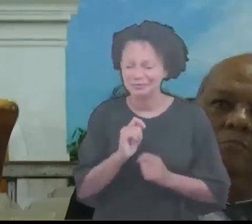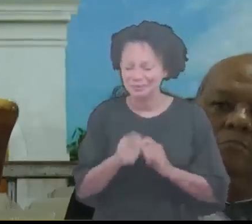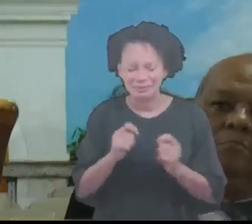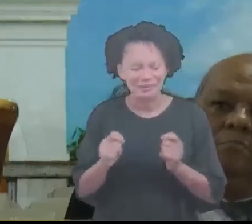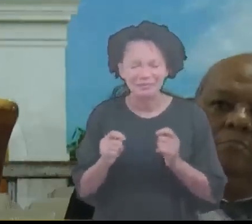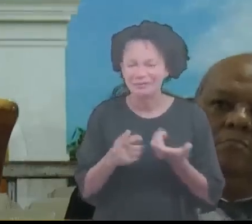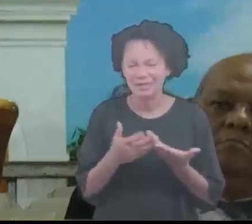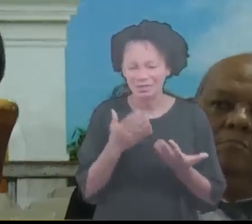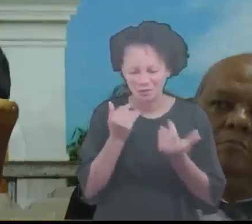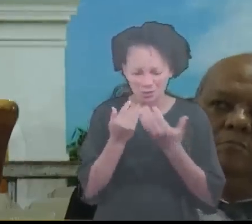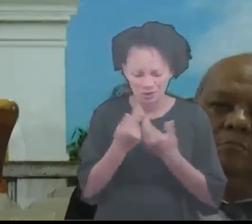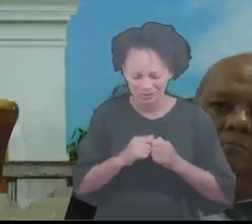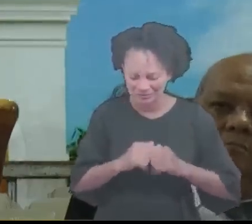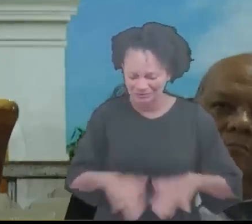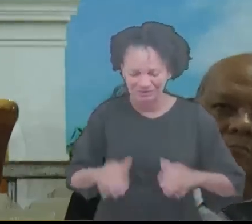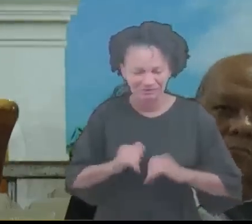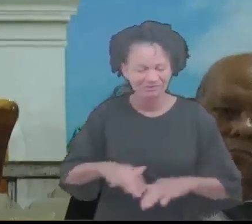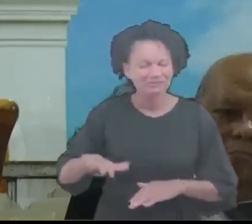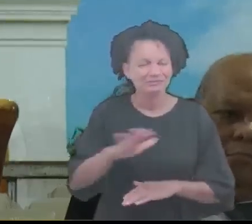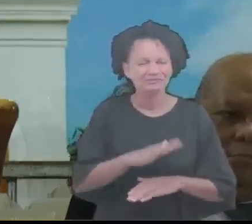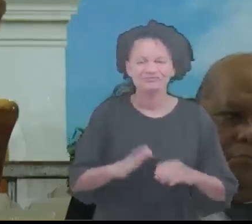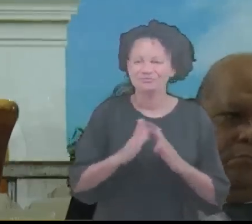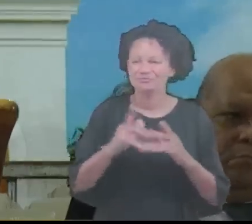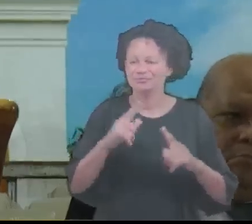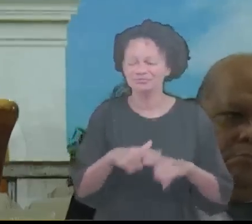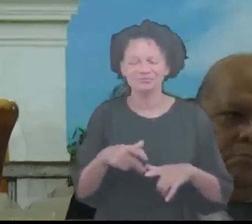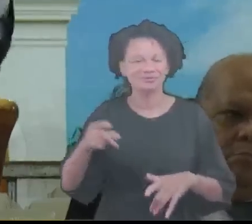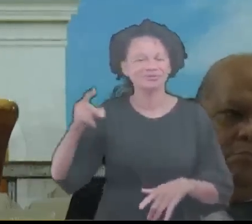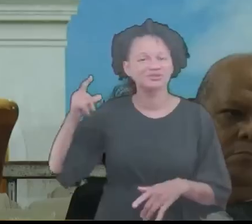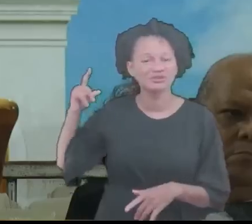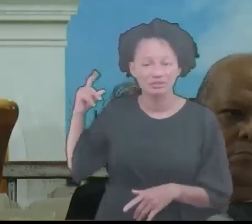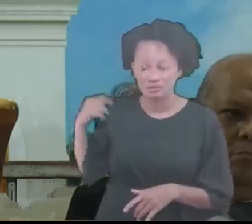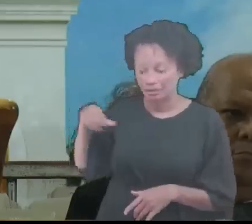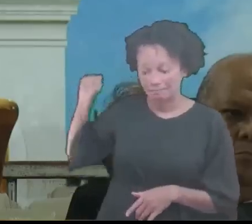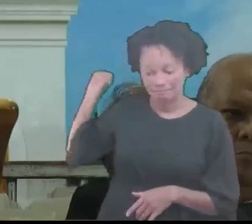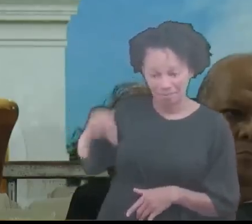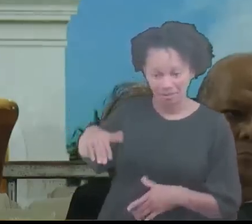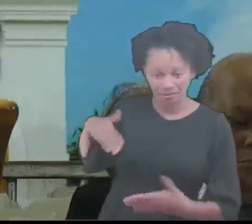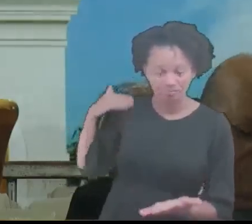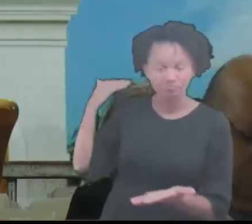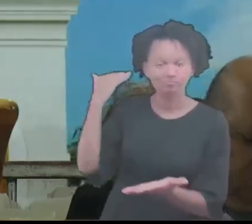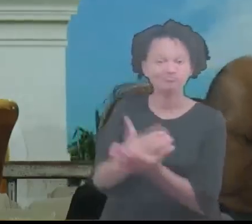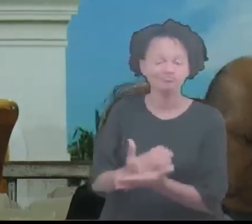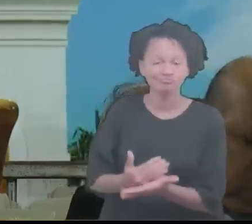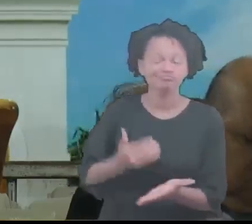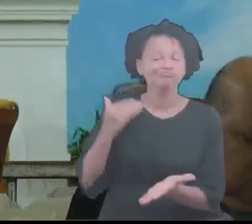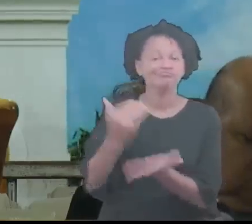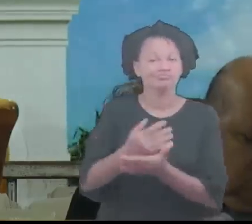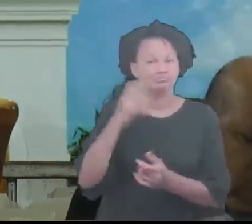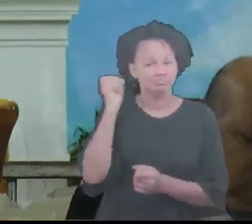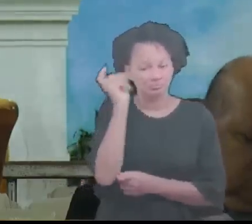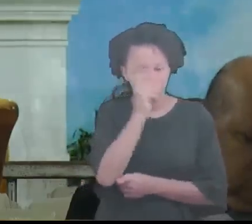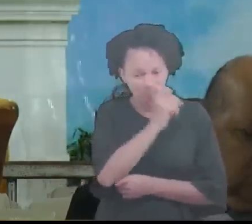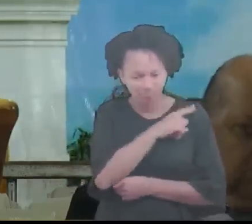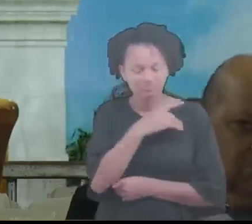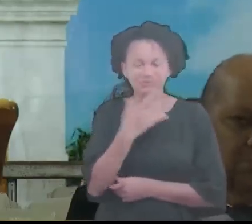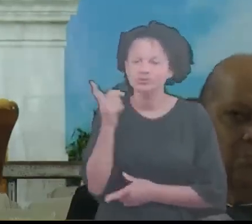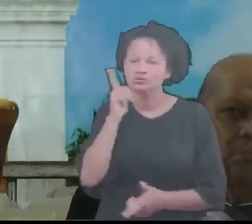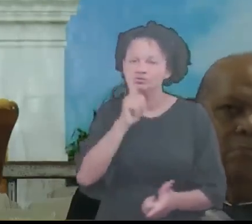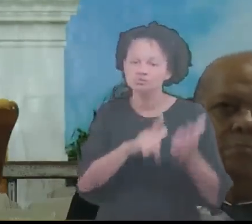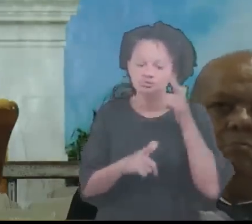alimentação e para o gasto do campo, e não dava. Naquele tempo era pior do que hoje, era mais difícil do que hoje